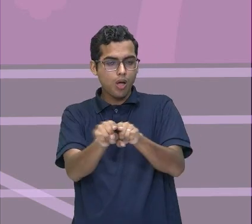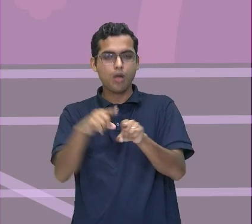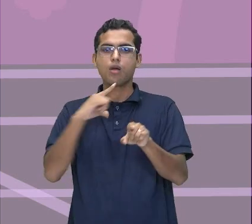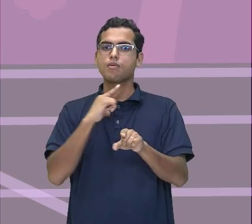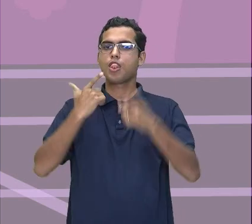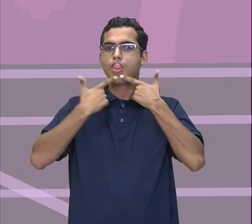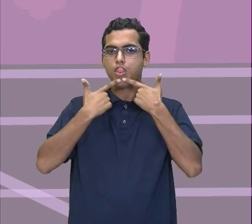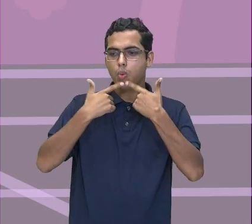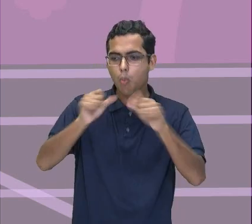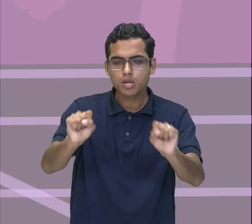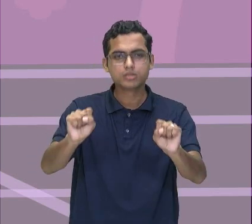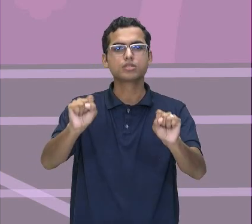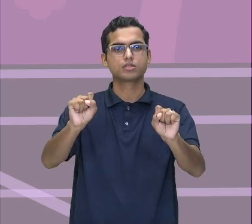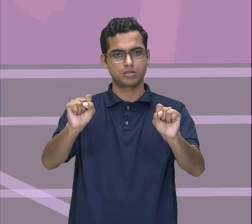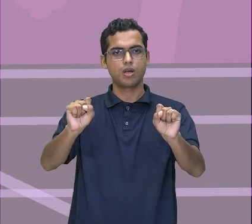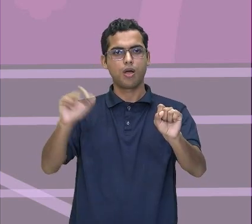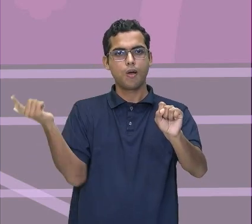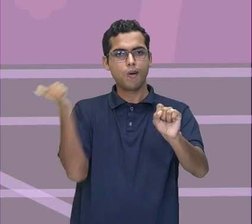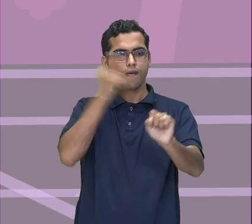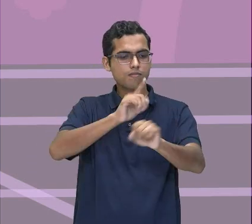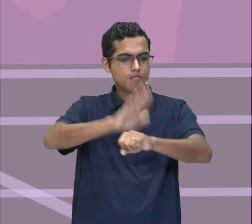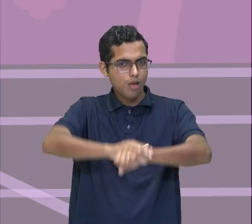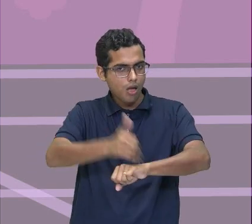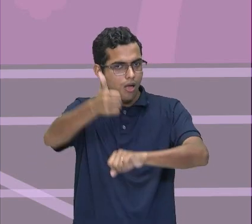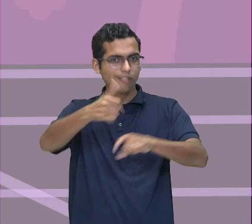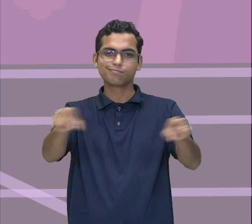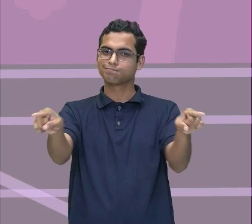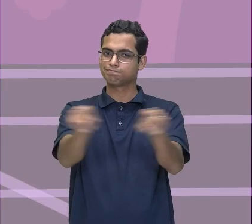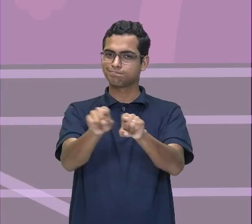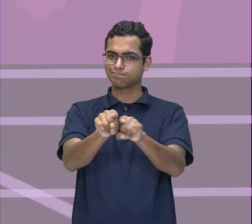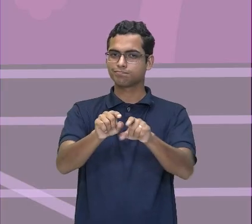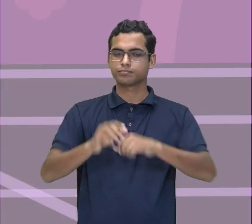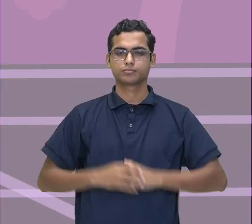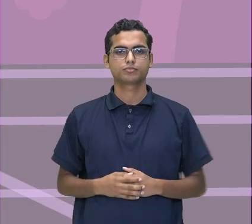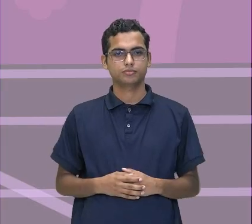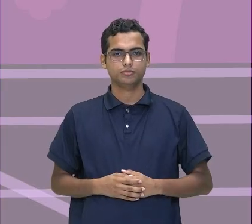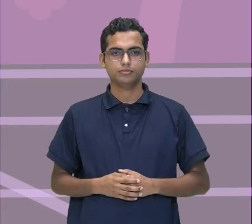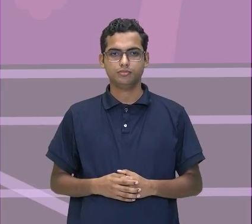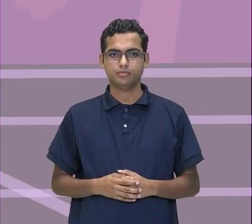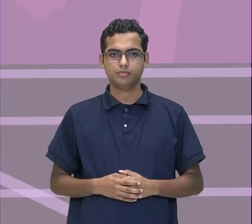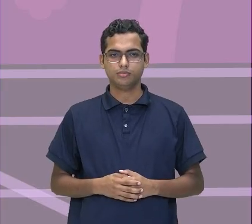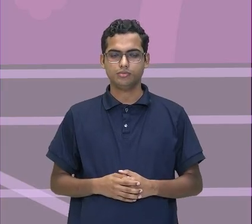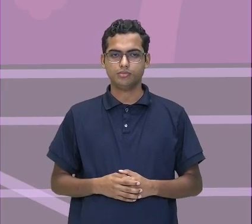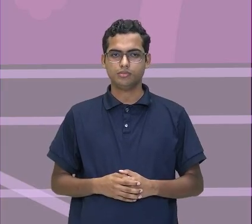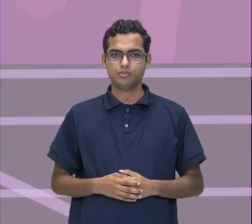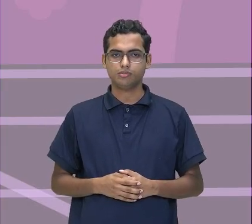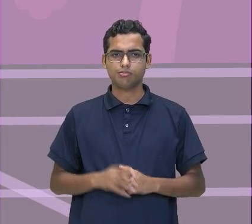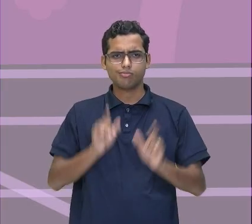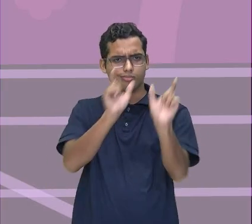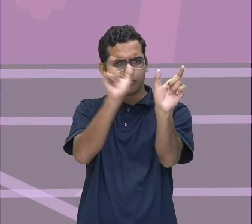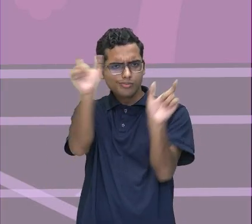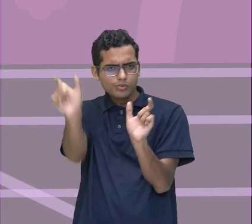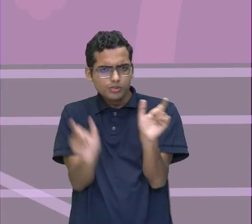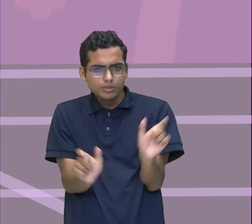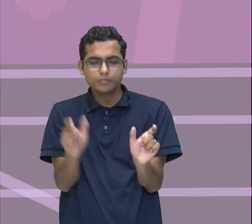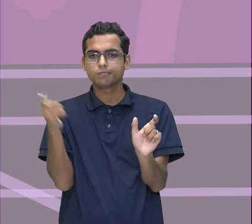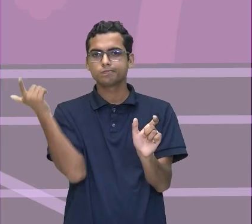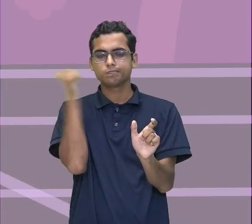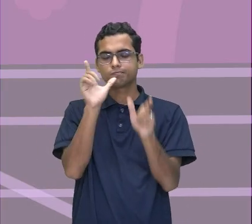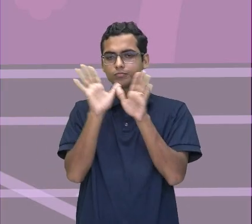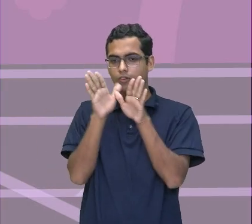na concentração, uma vez que para você relembrar, colocar ali as palavras, né, você vai haver uma exigência de foco